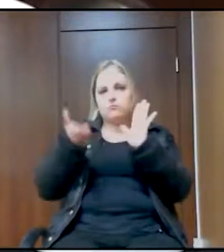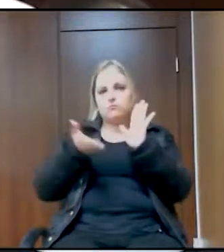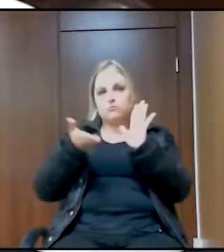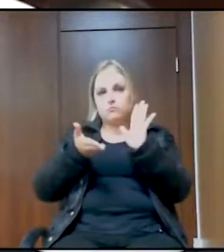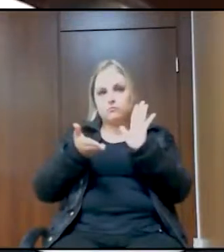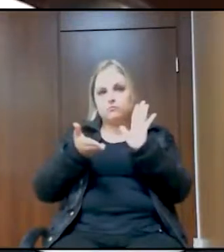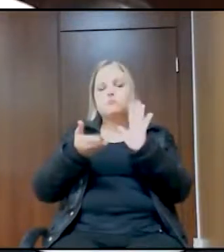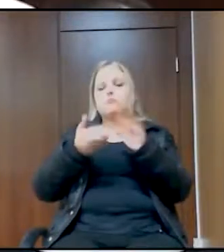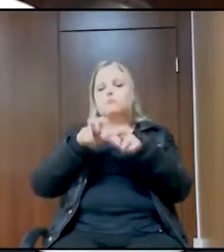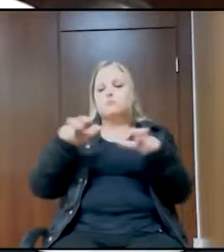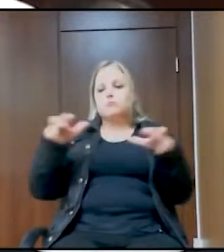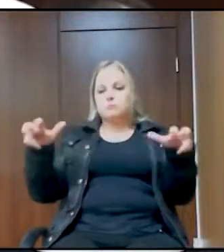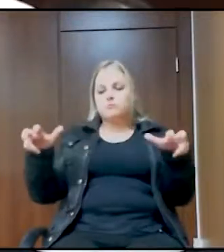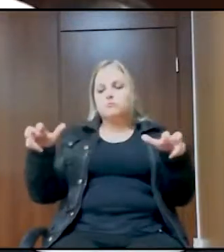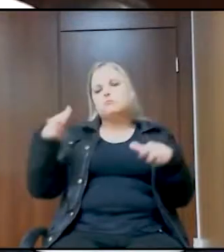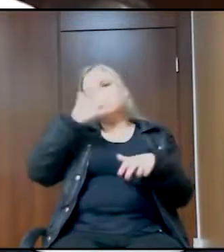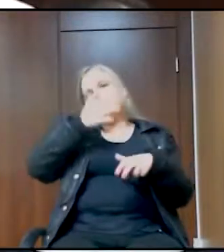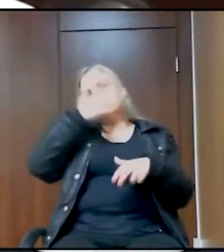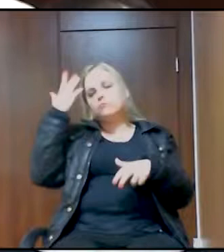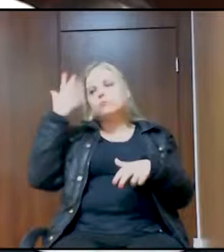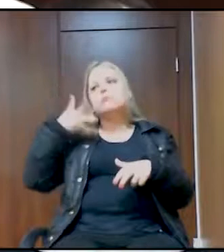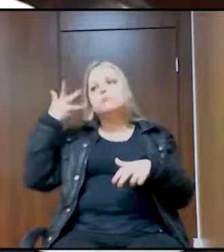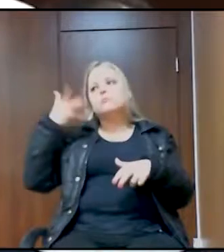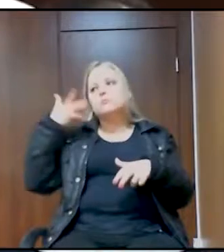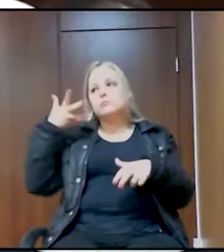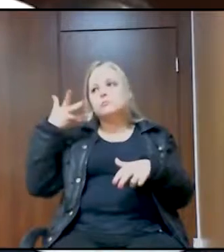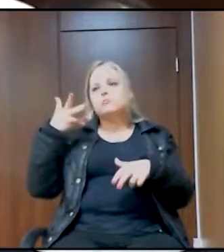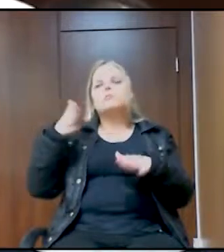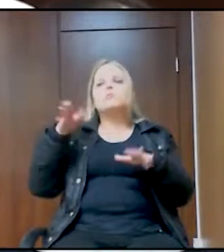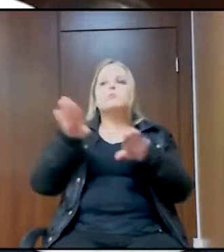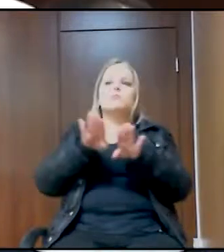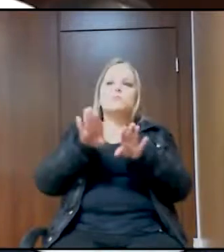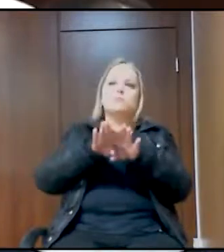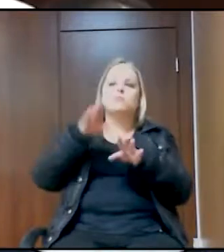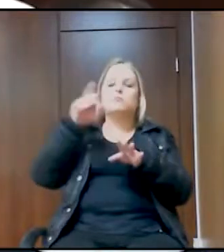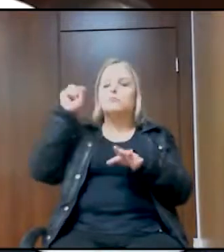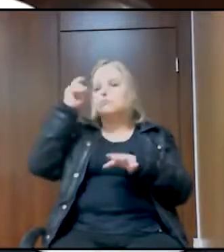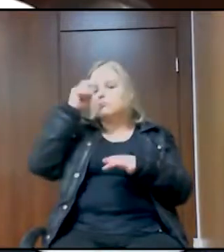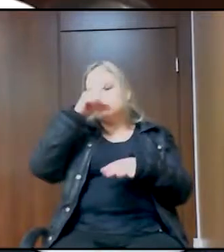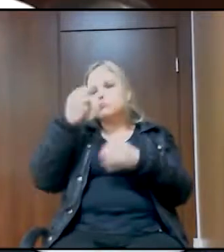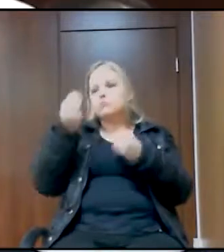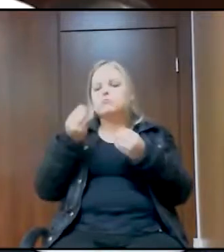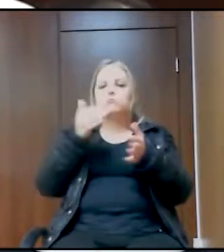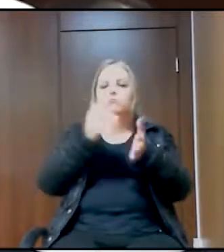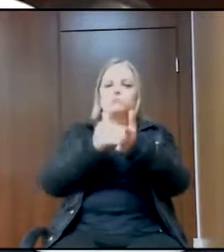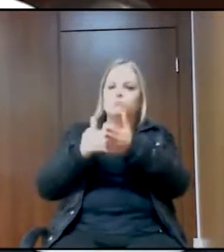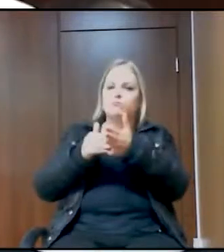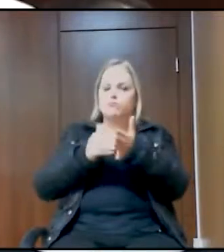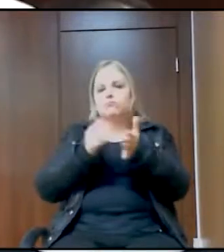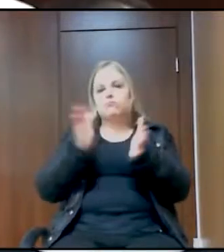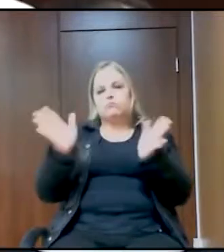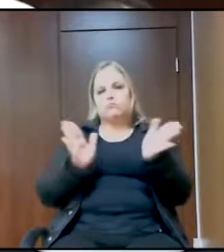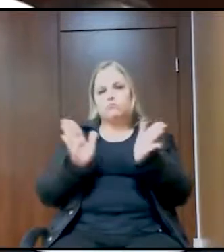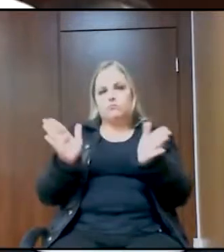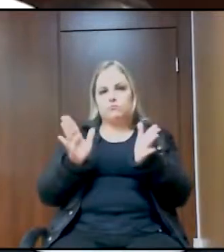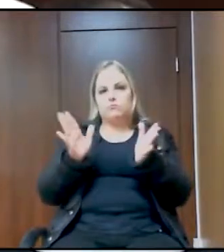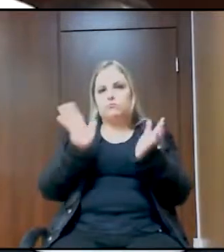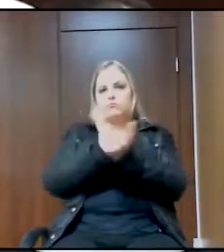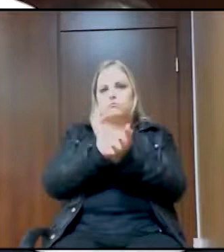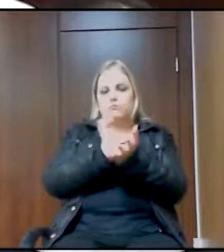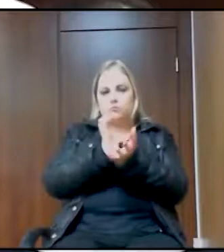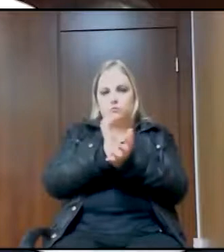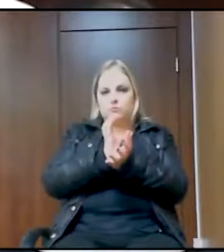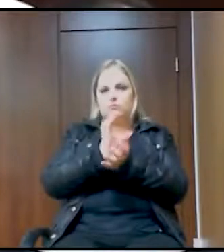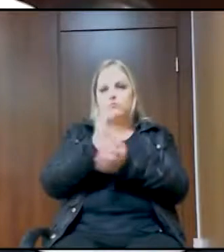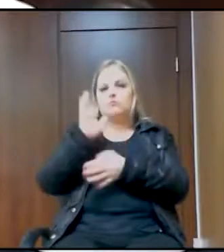na mesa anterior por todos os participantes. E, por fim, sobre as dificuldades e obstáculos de acesso dos grupos